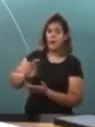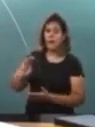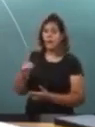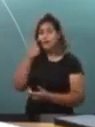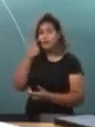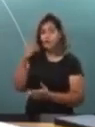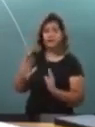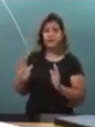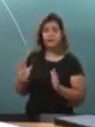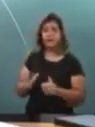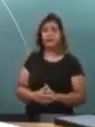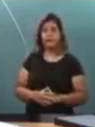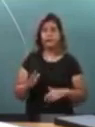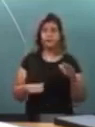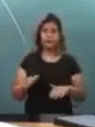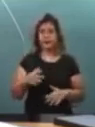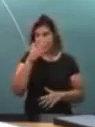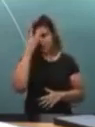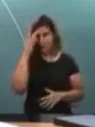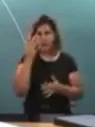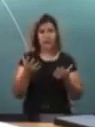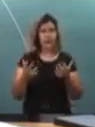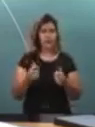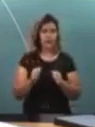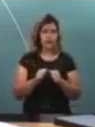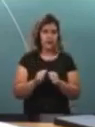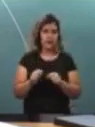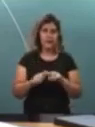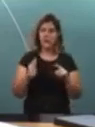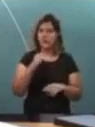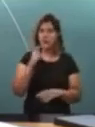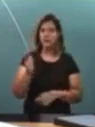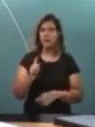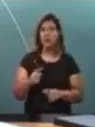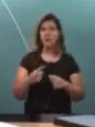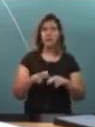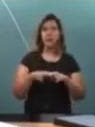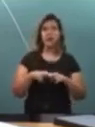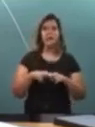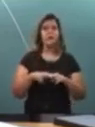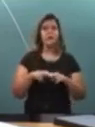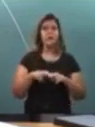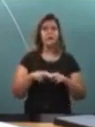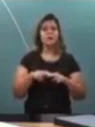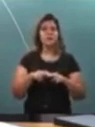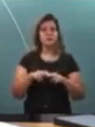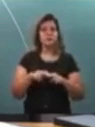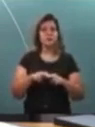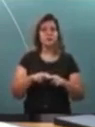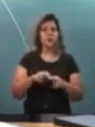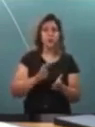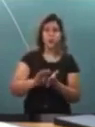seja, o funcionário muitas vezes quer fazer o empréstimo e não consegue porque o Banco do Brasil suspendeu, porque